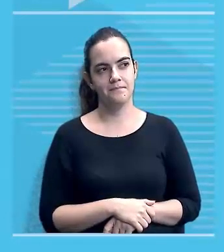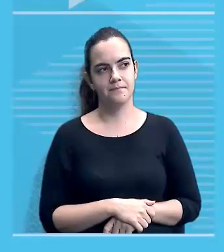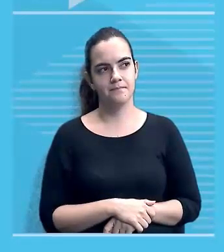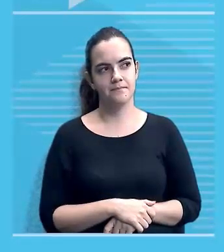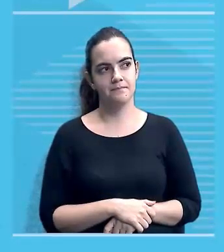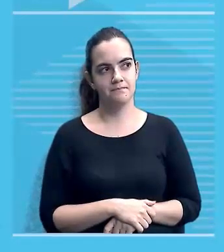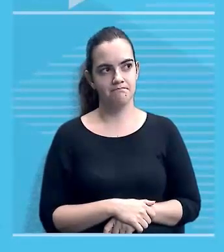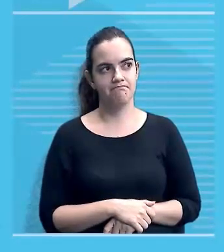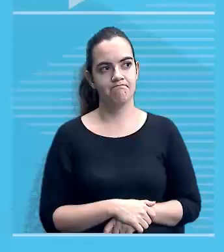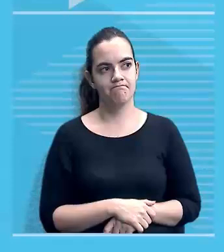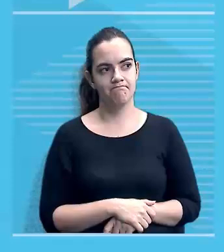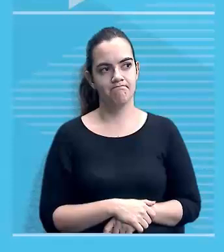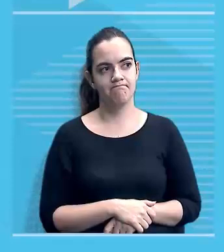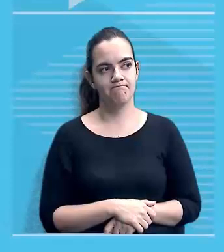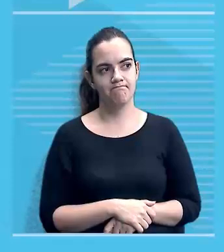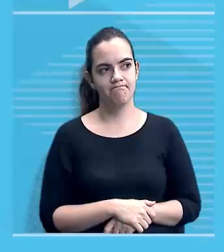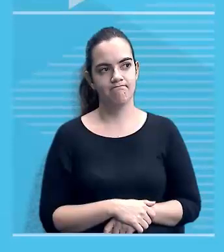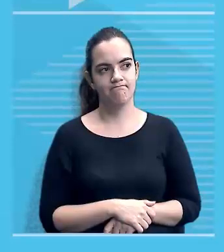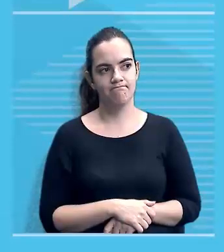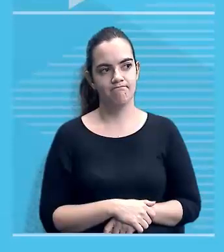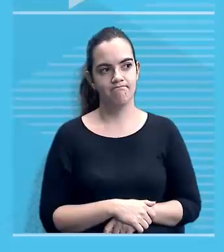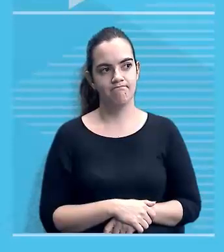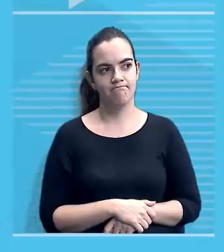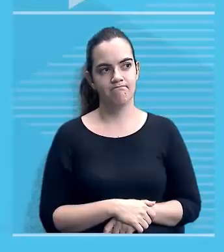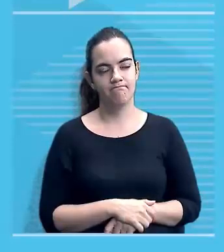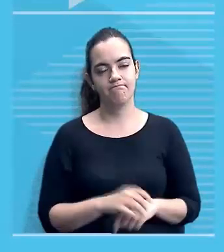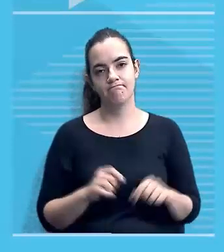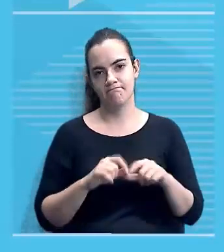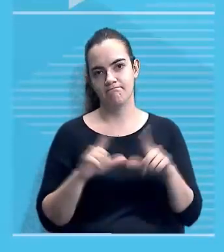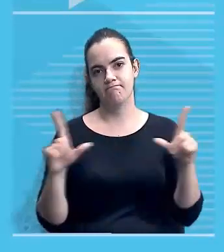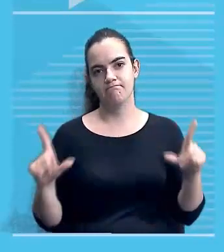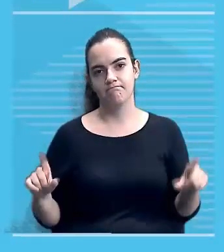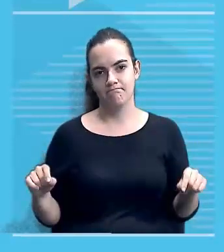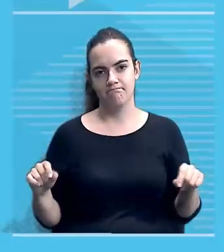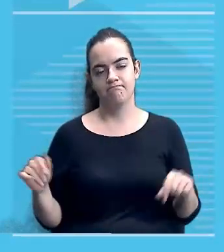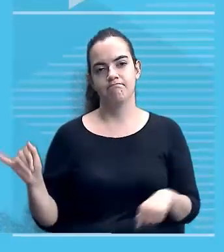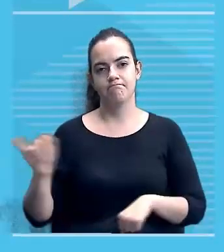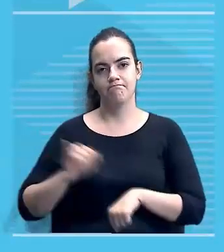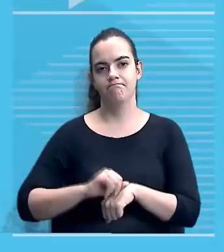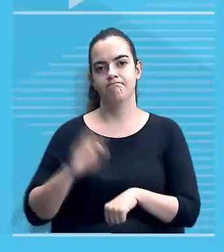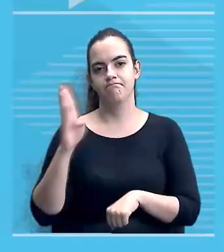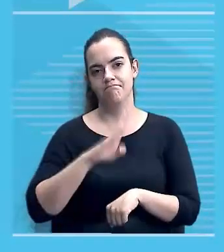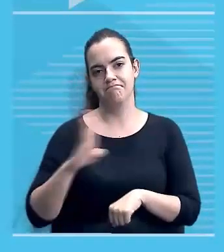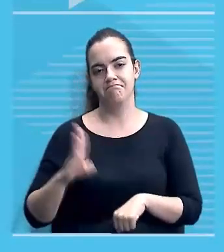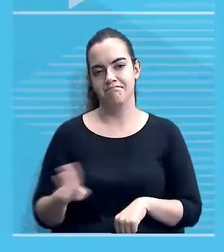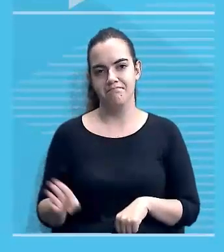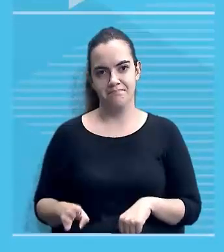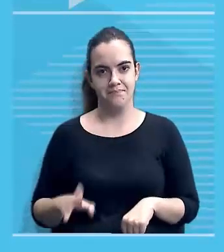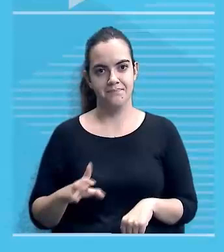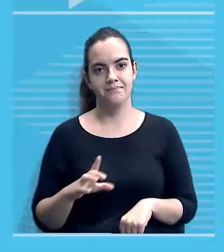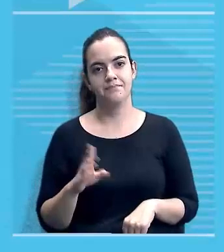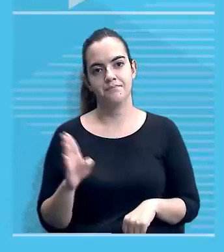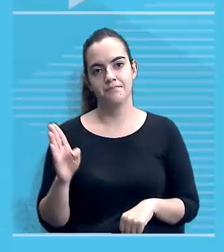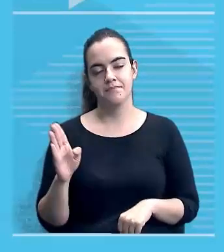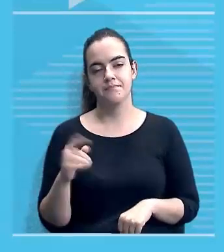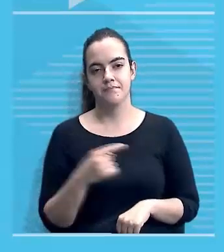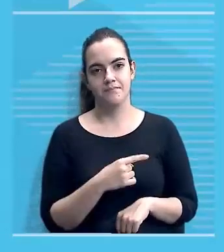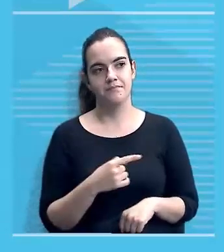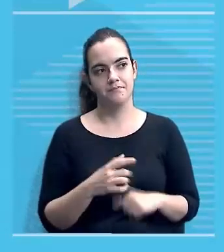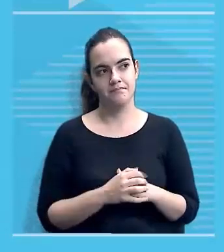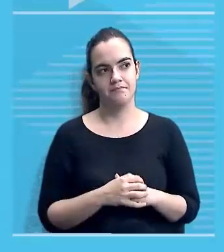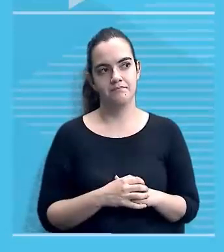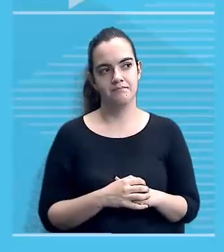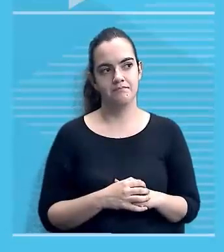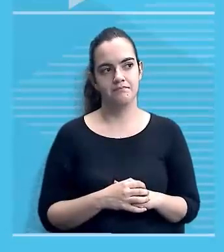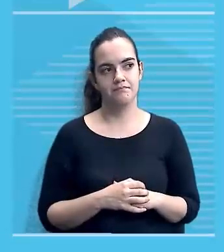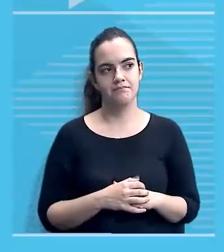cidade planejada né mostrando aí a nossa capital né nossa Capital Federal né Brasília né mostrando